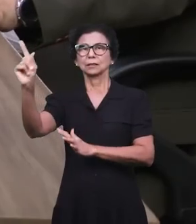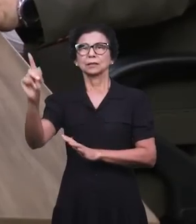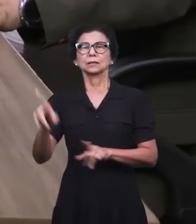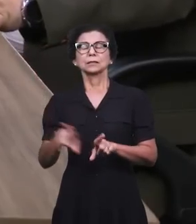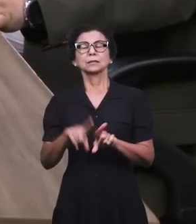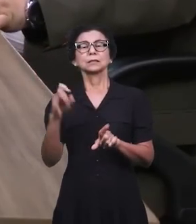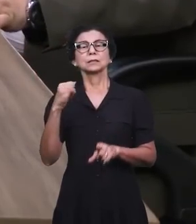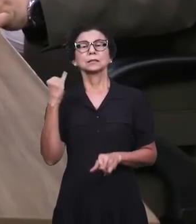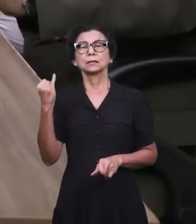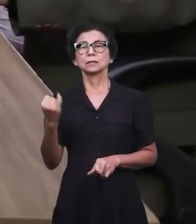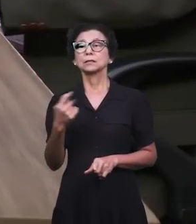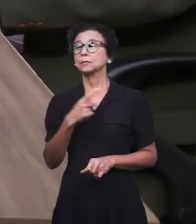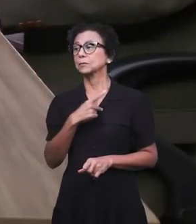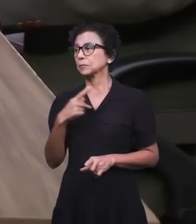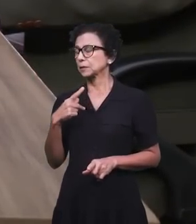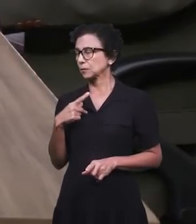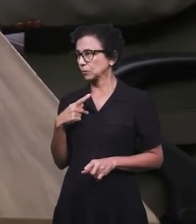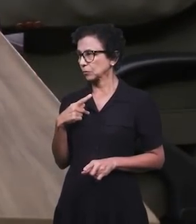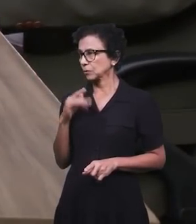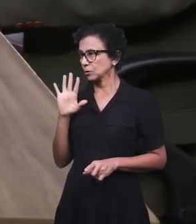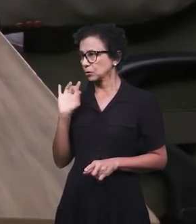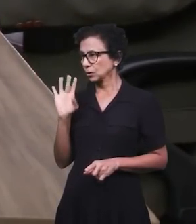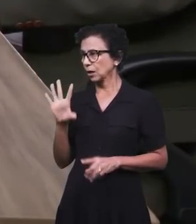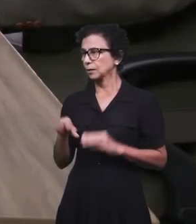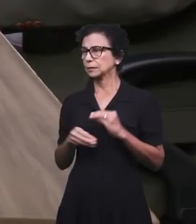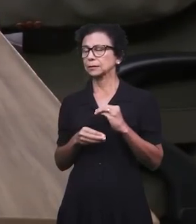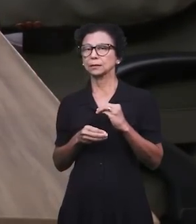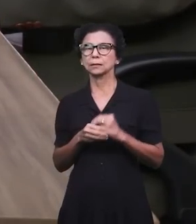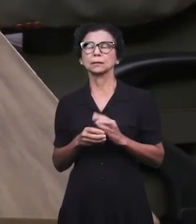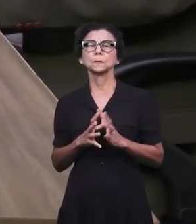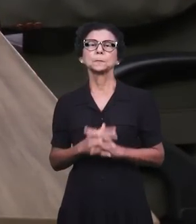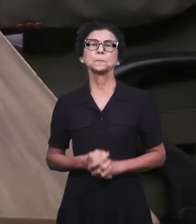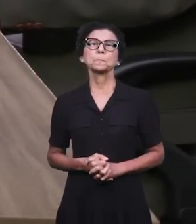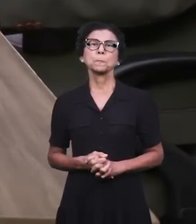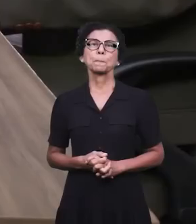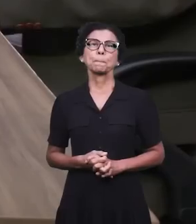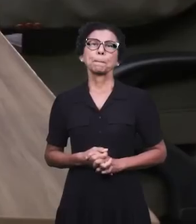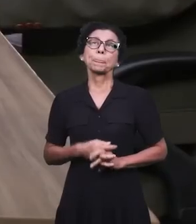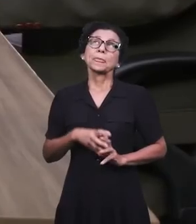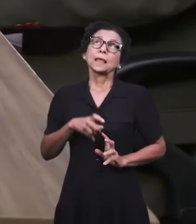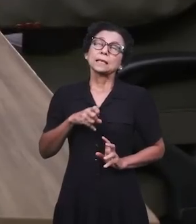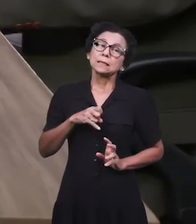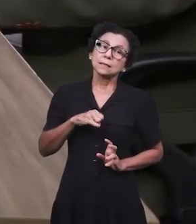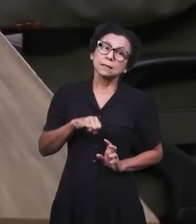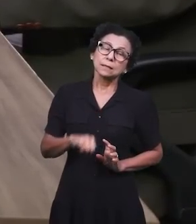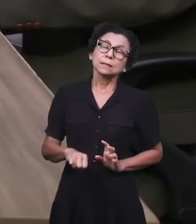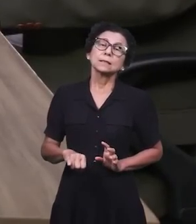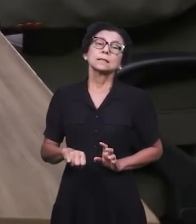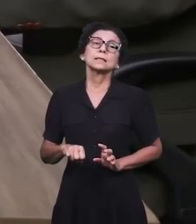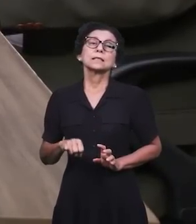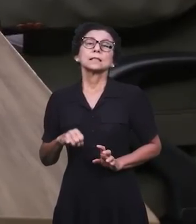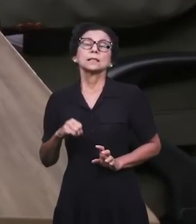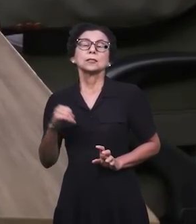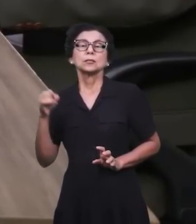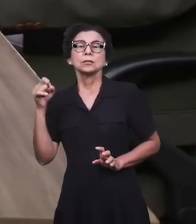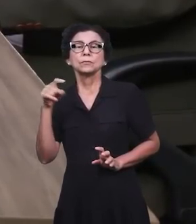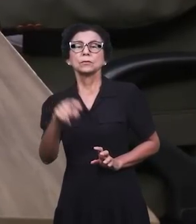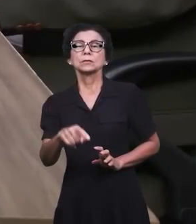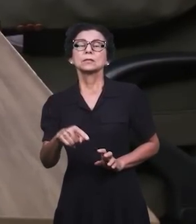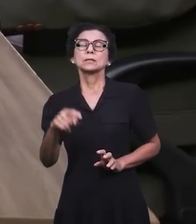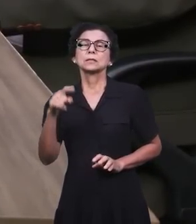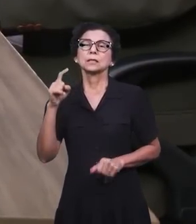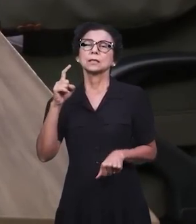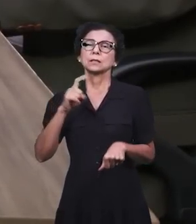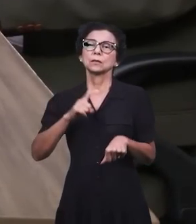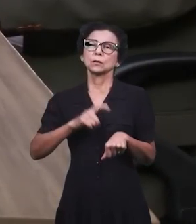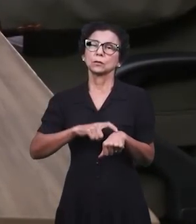pastor Tiago, fazendo um complemento, é claro, né, que se caso aconteça, né, de você estar passando um momento,